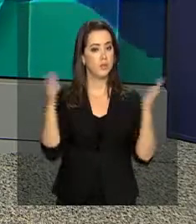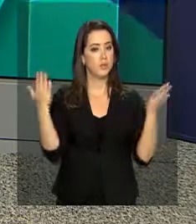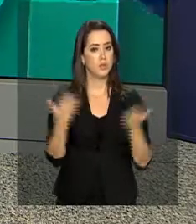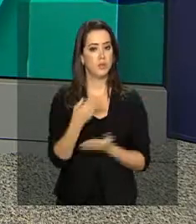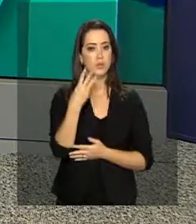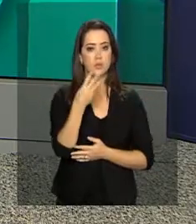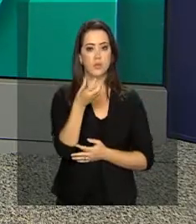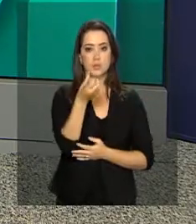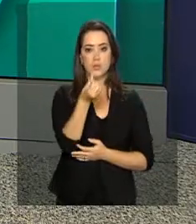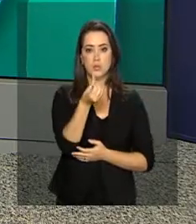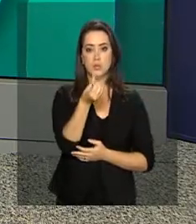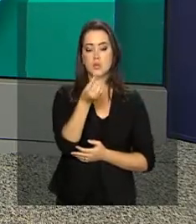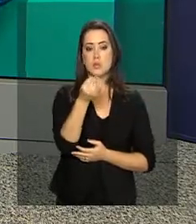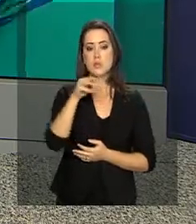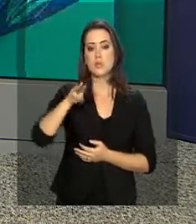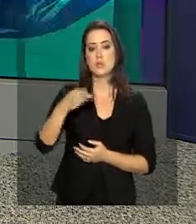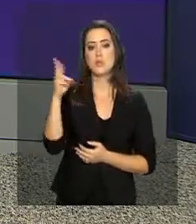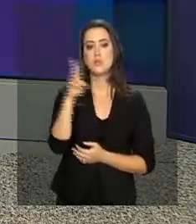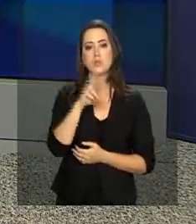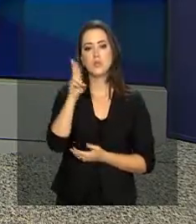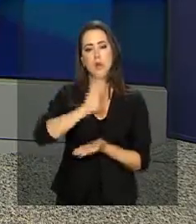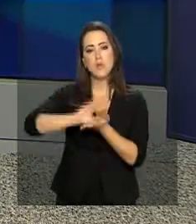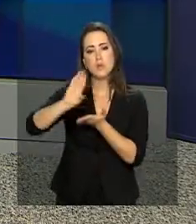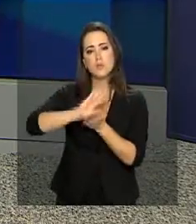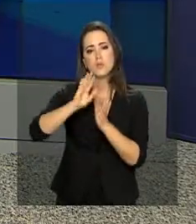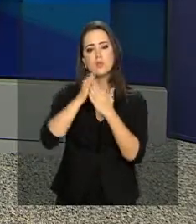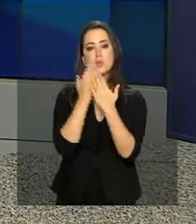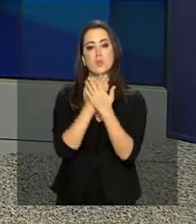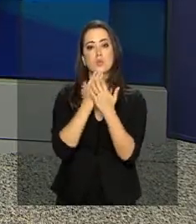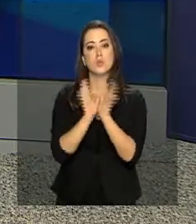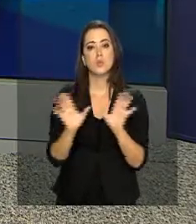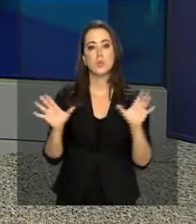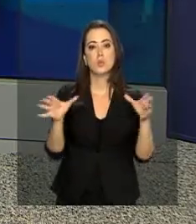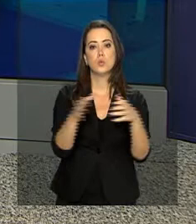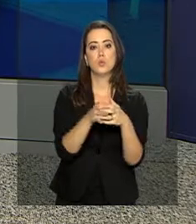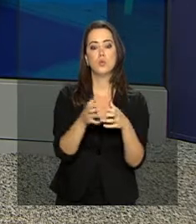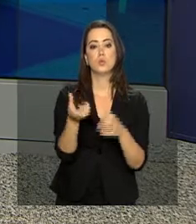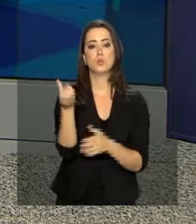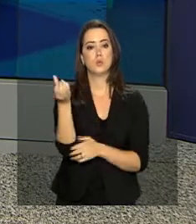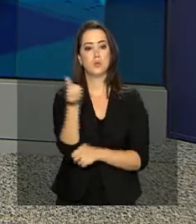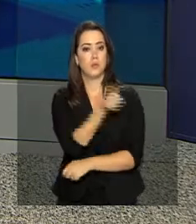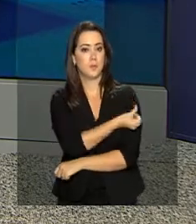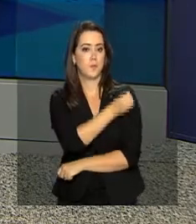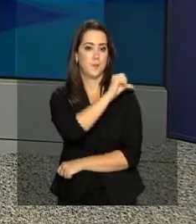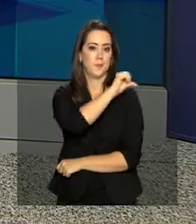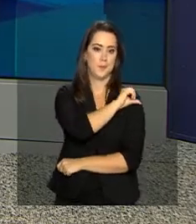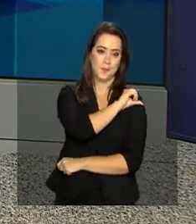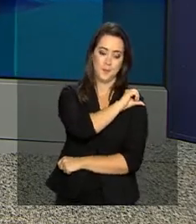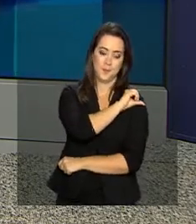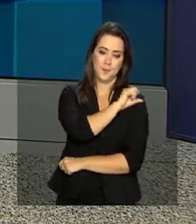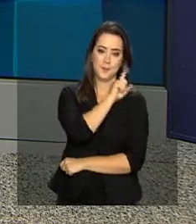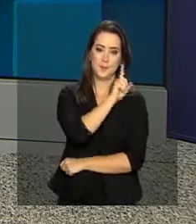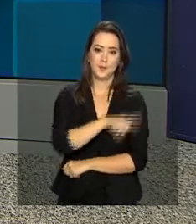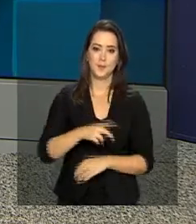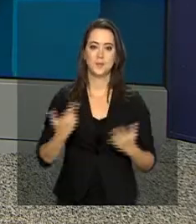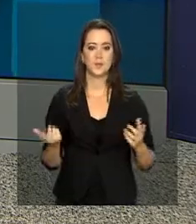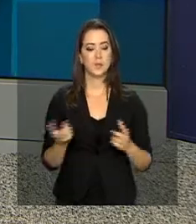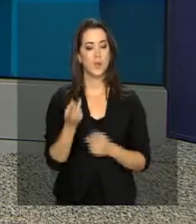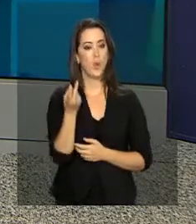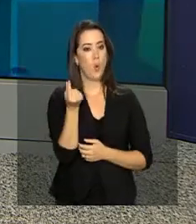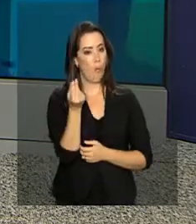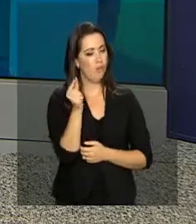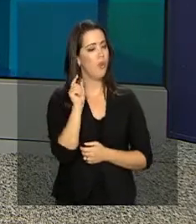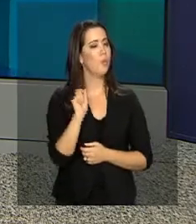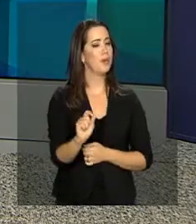que 360 milhões de reais vão ser investidos nas escolas com turmas do 6º ao 9º ano do ensino fundamental